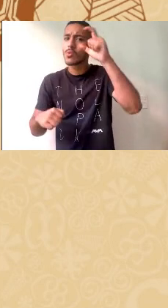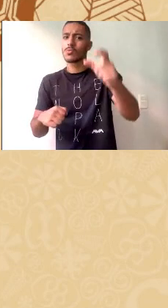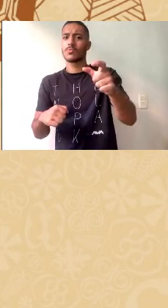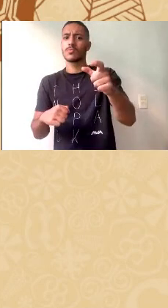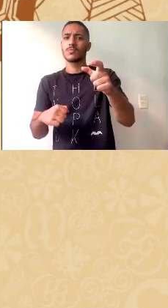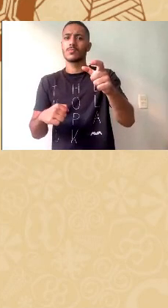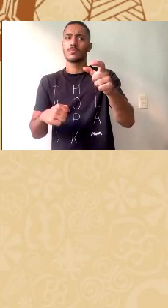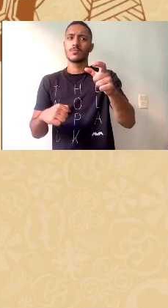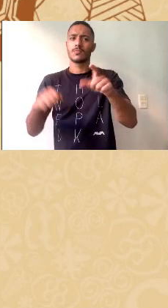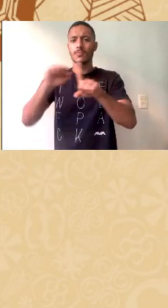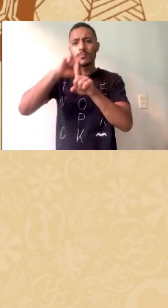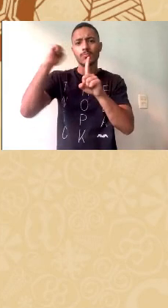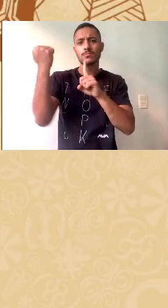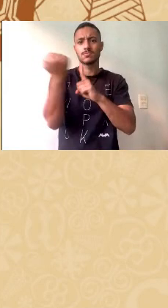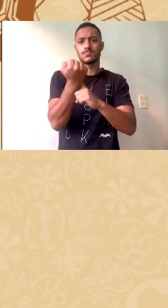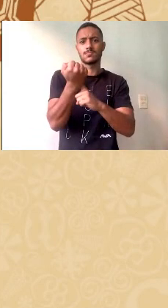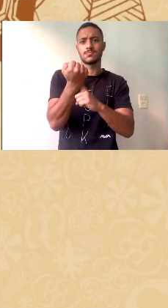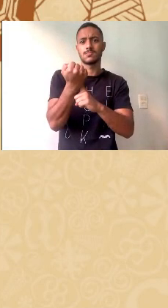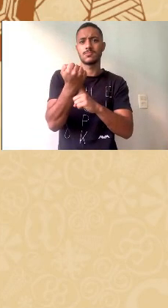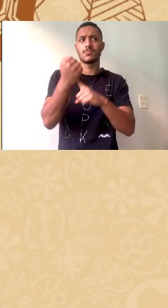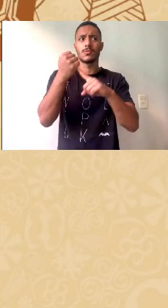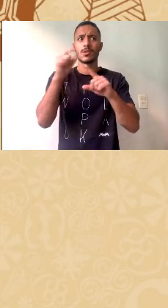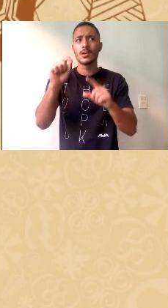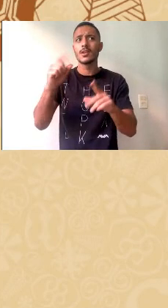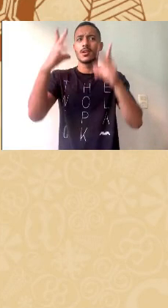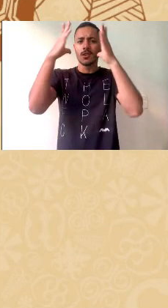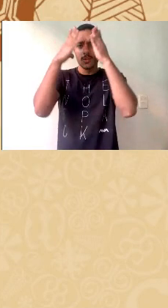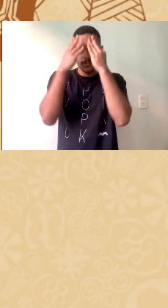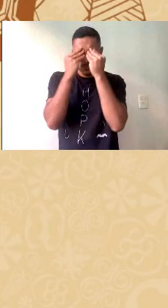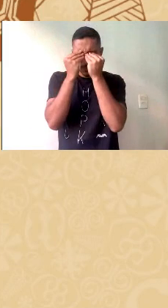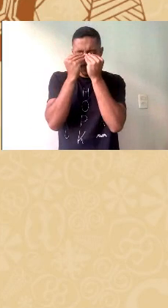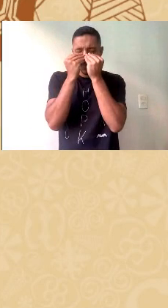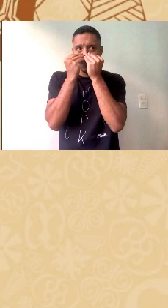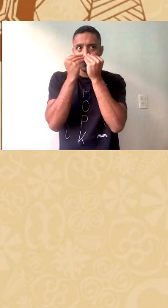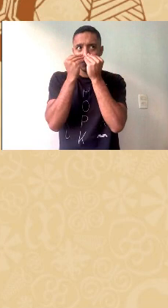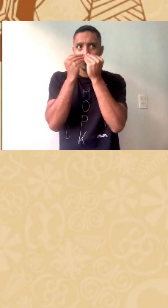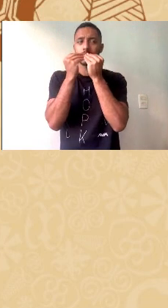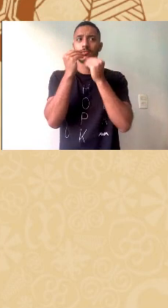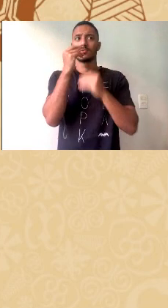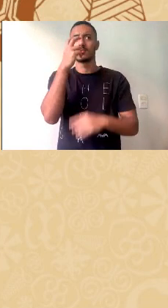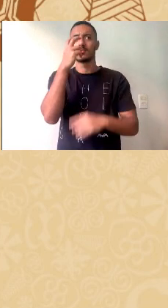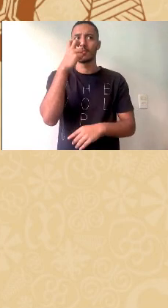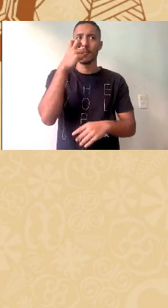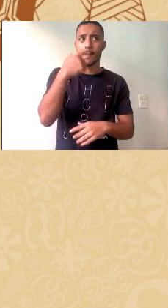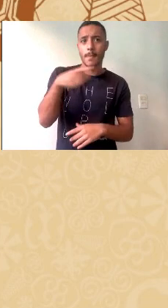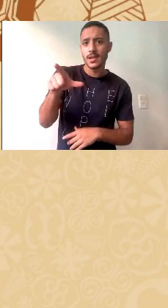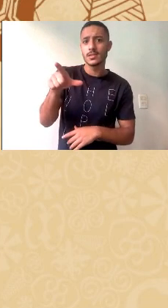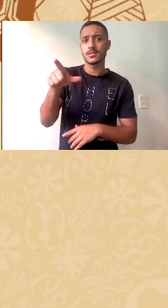que fechava os olhos completamente, né, a esses sujeitos. A próxima, por favor.